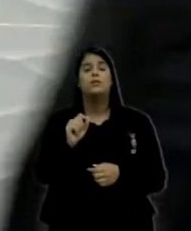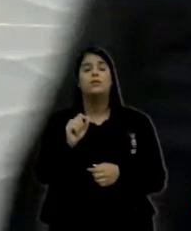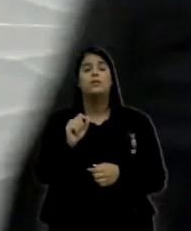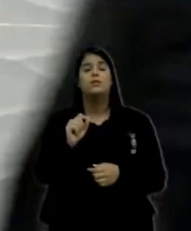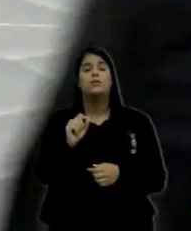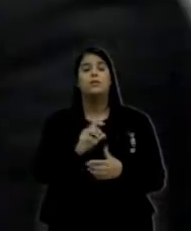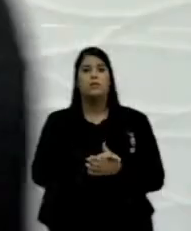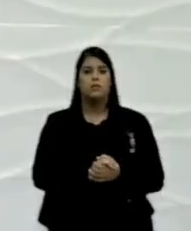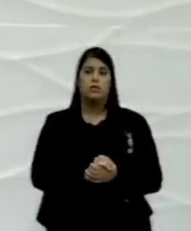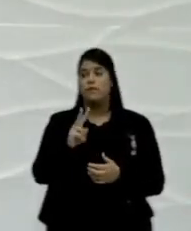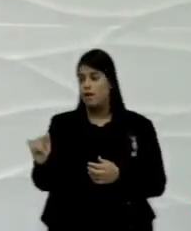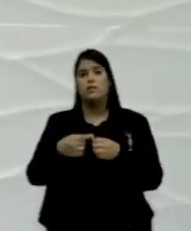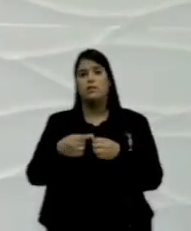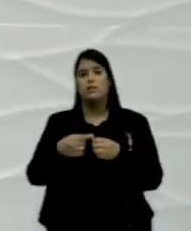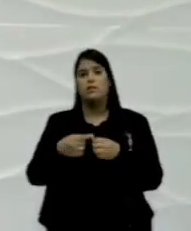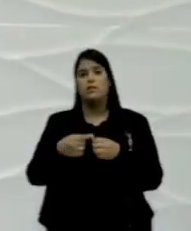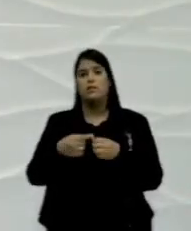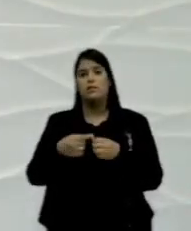Cachoeirinha.